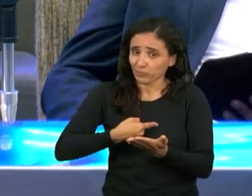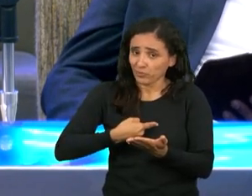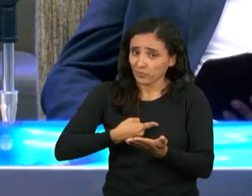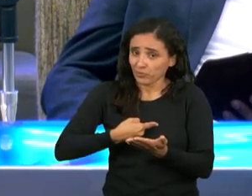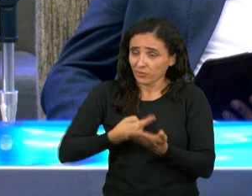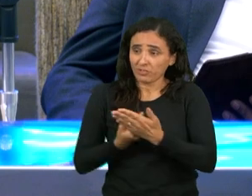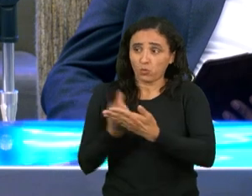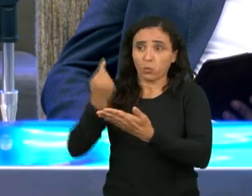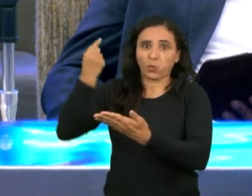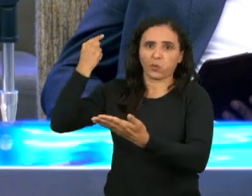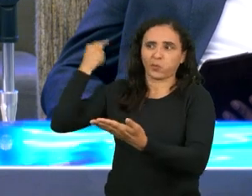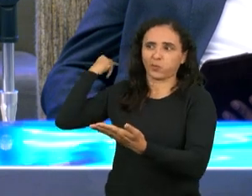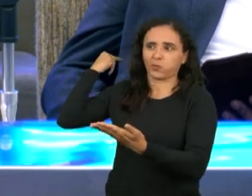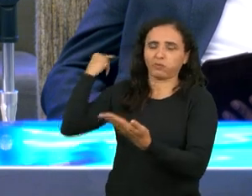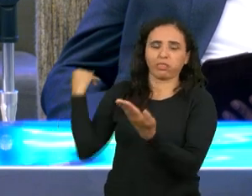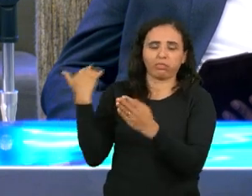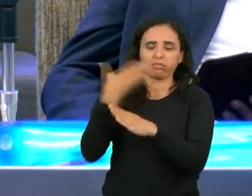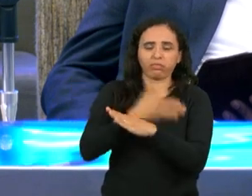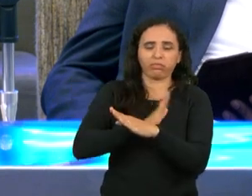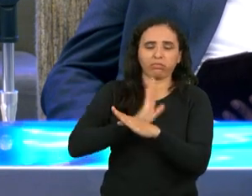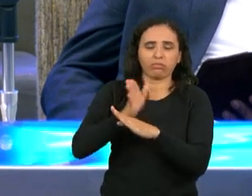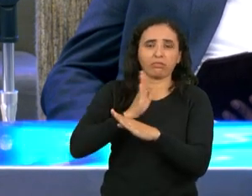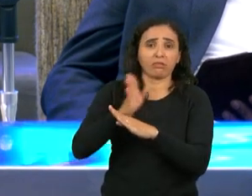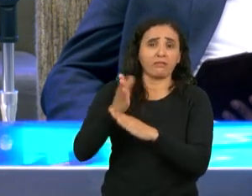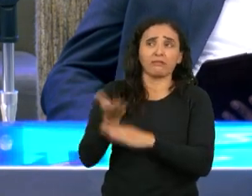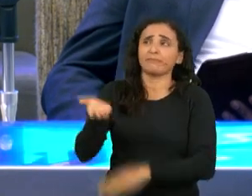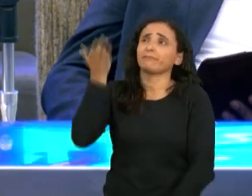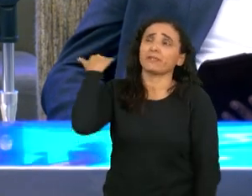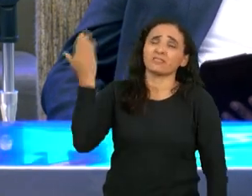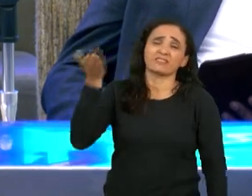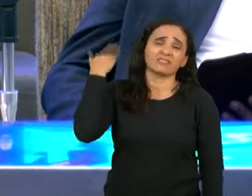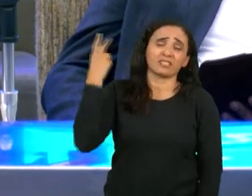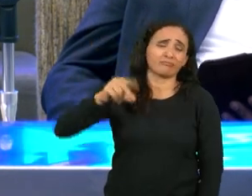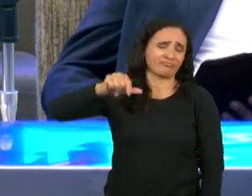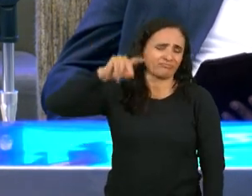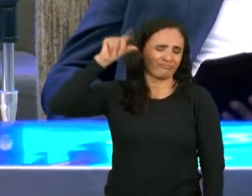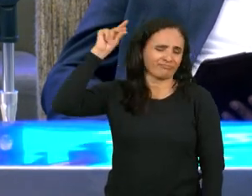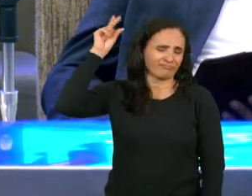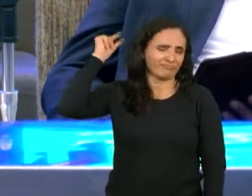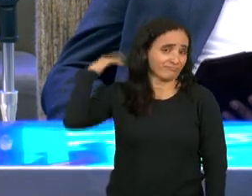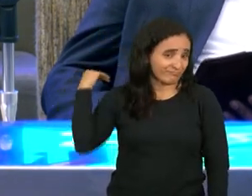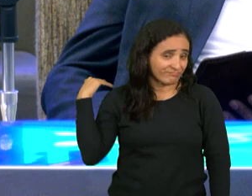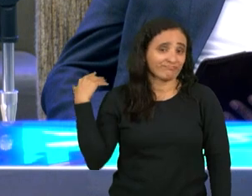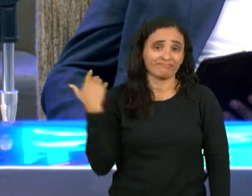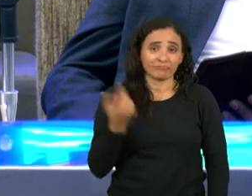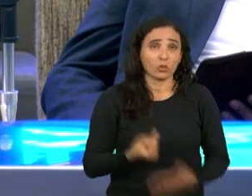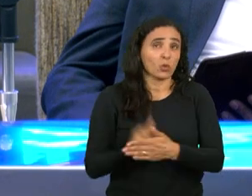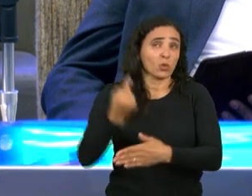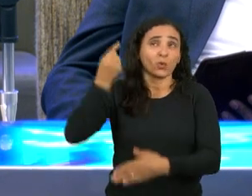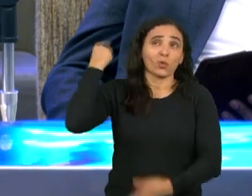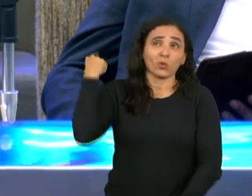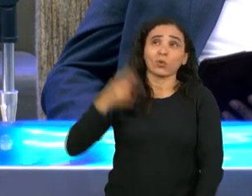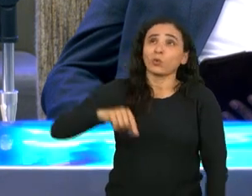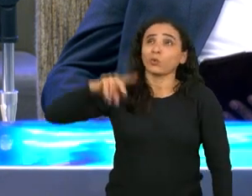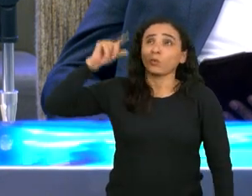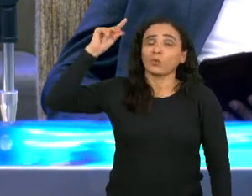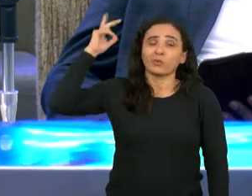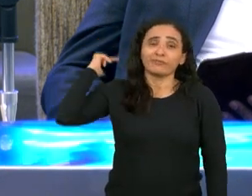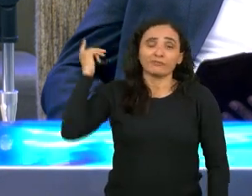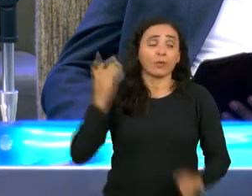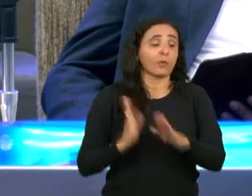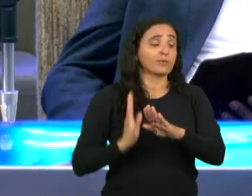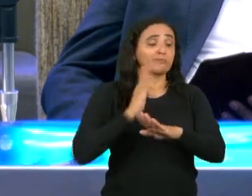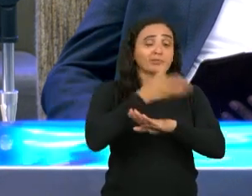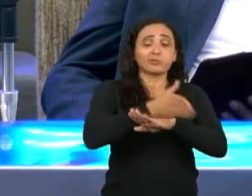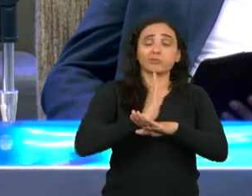andávamos está no passado Amém irmãos andávamos em que